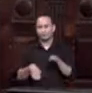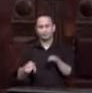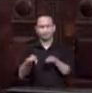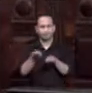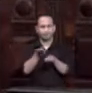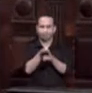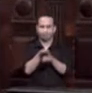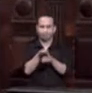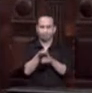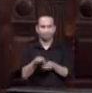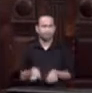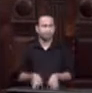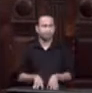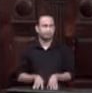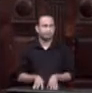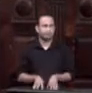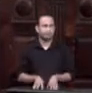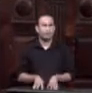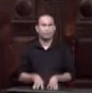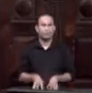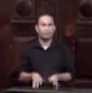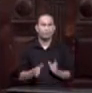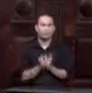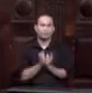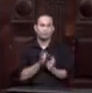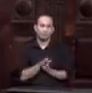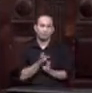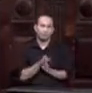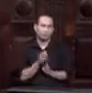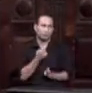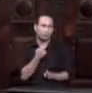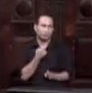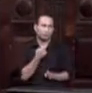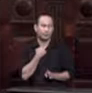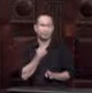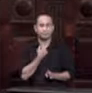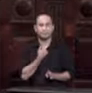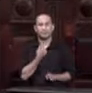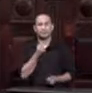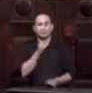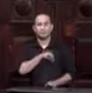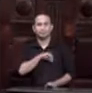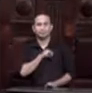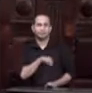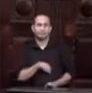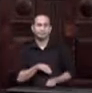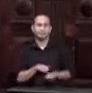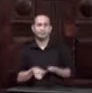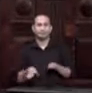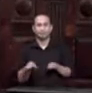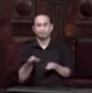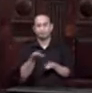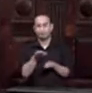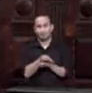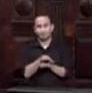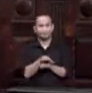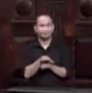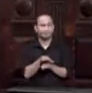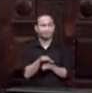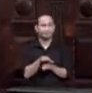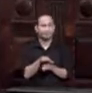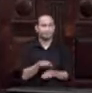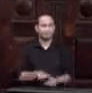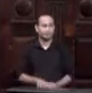principal. O órgão auxiliar não pode ter uma remuneração nos seus assessores e na sua estrutura